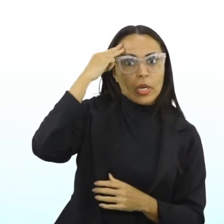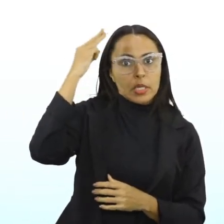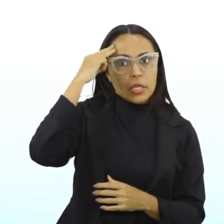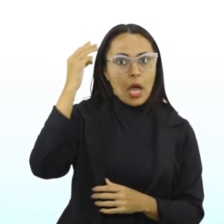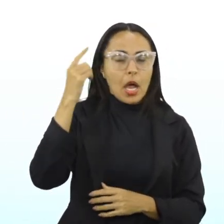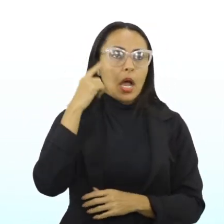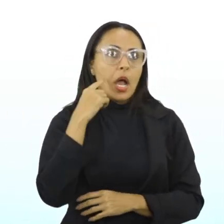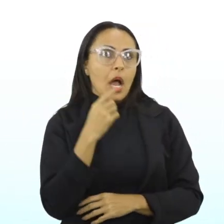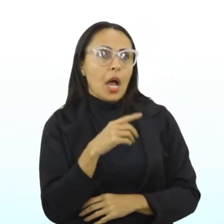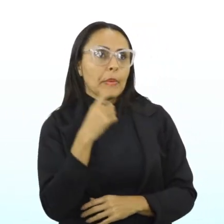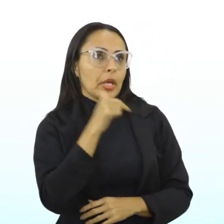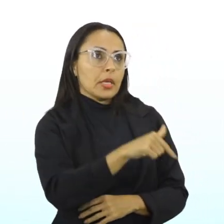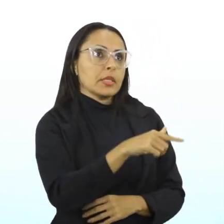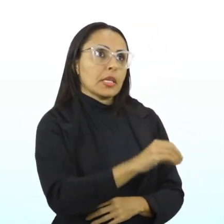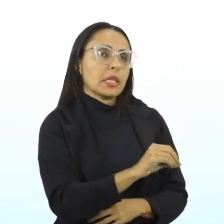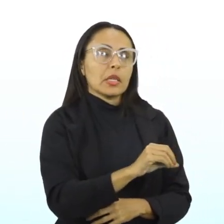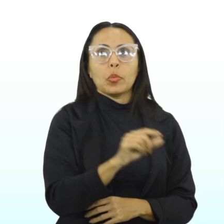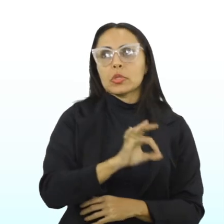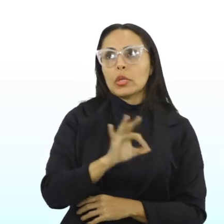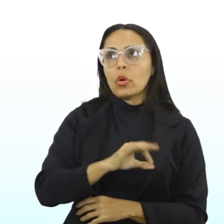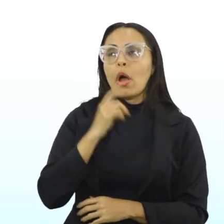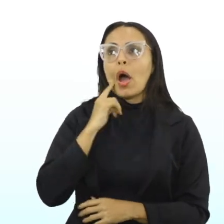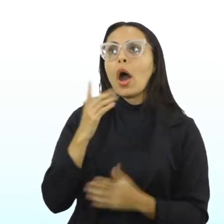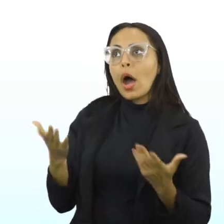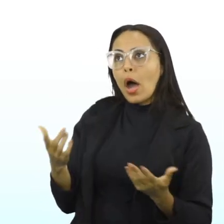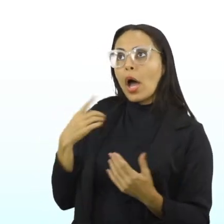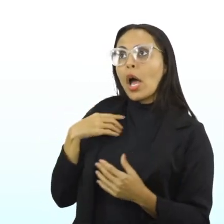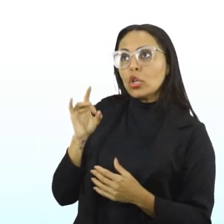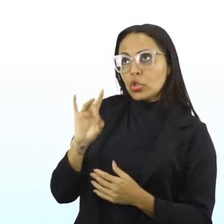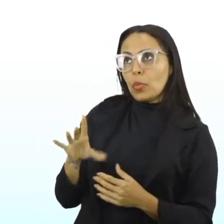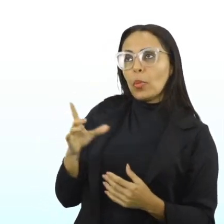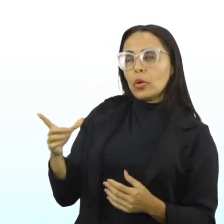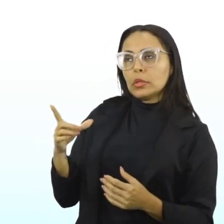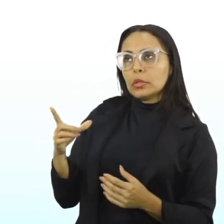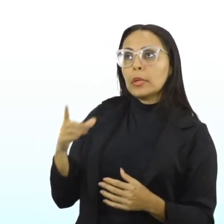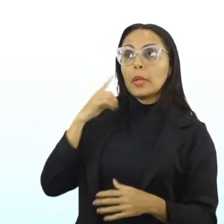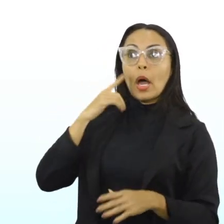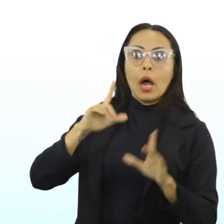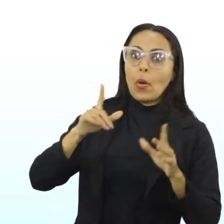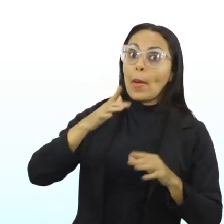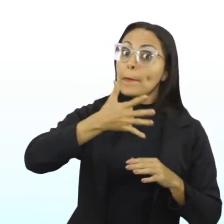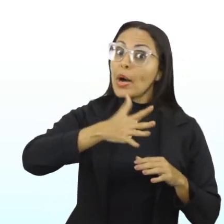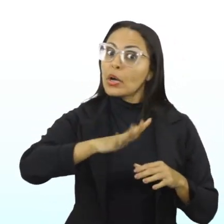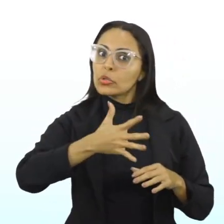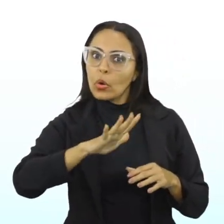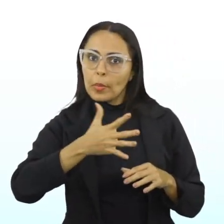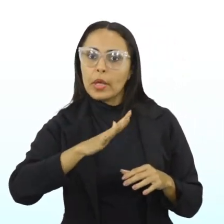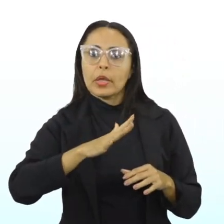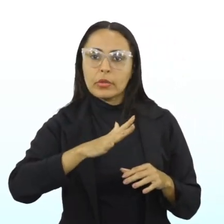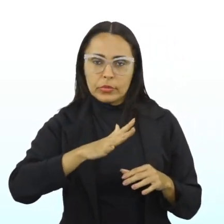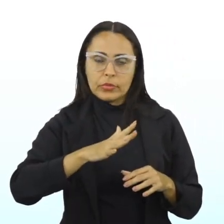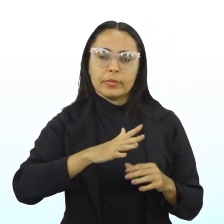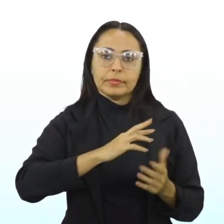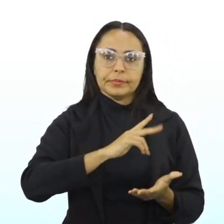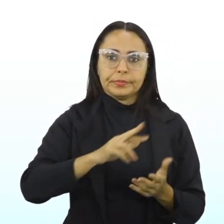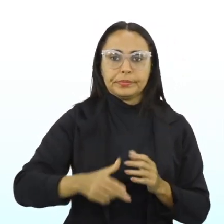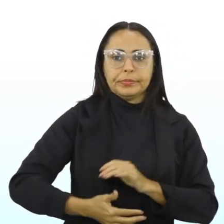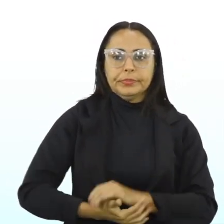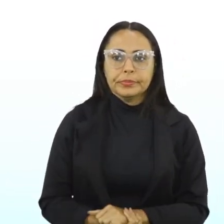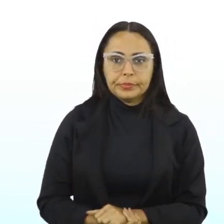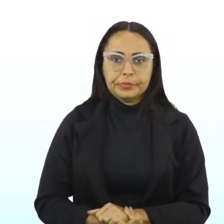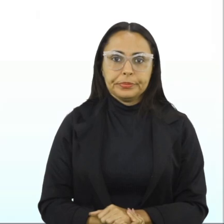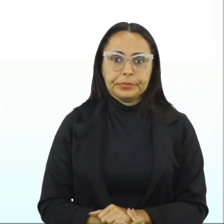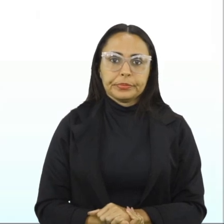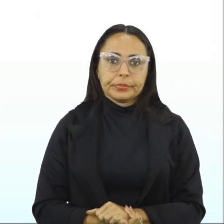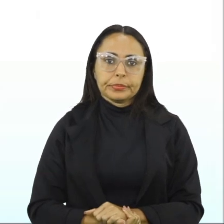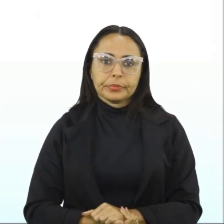o Tubarão disse 70%, Andrei disse 70%, só pode ser 70%. Não, é mais ou menos. Lembre que tem esse fator de variação, tá? Léo, bota no